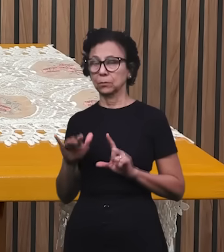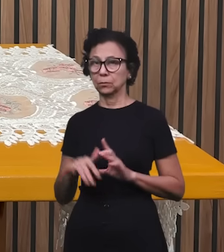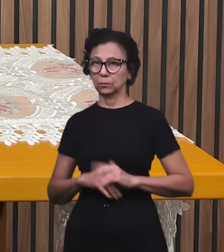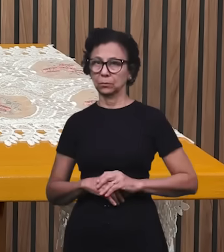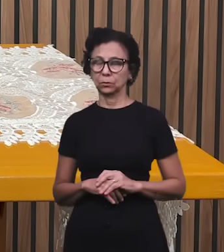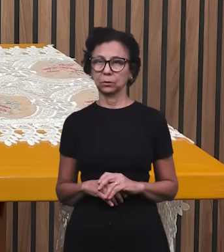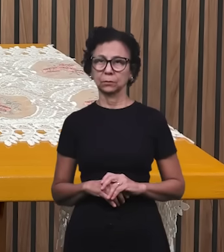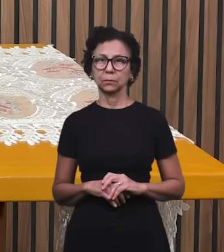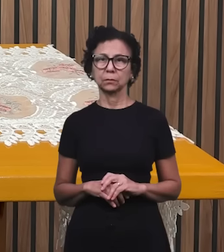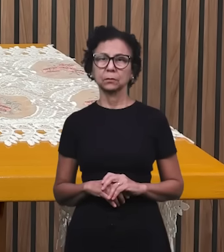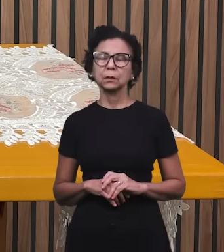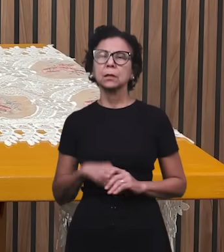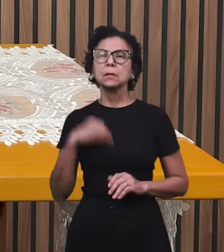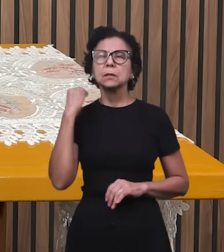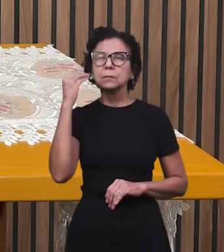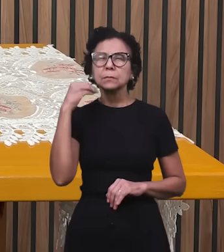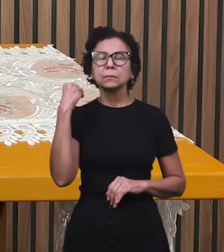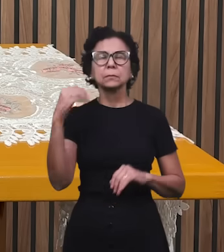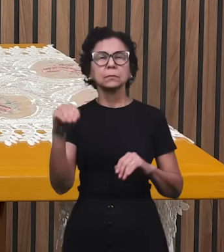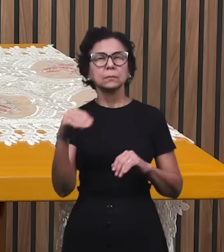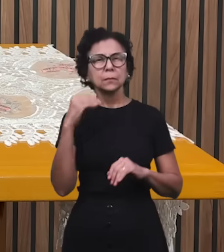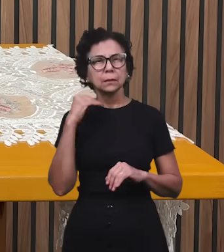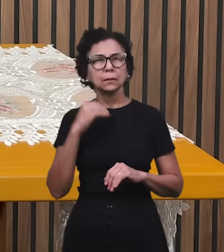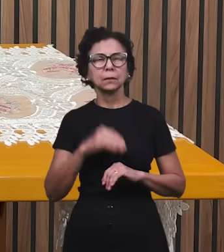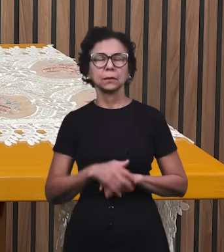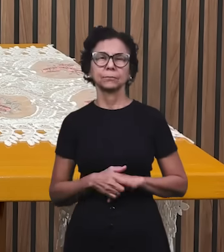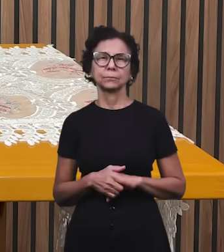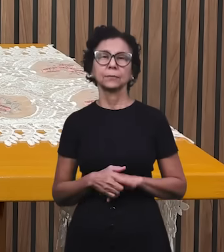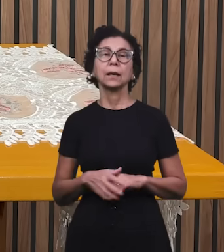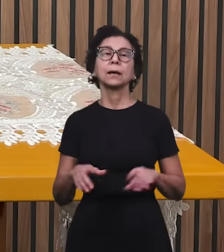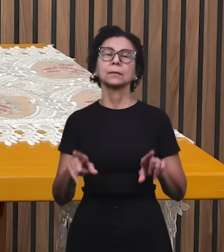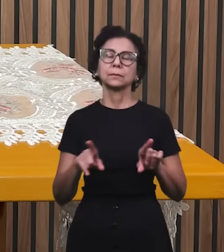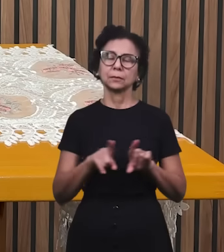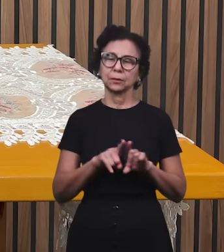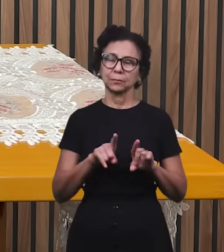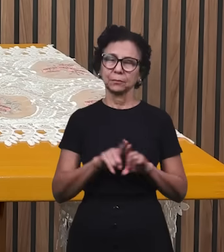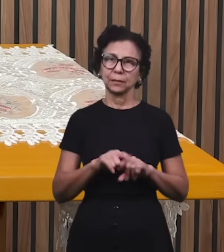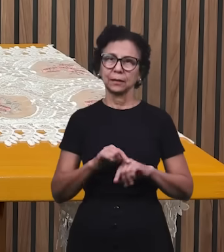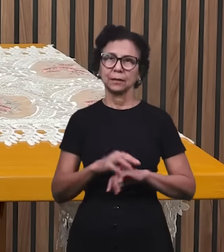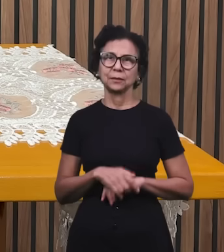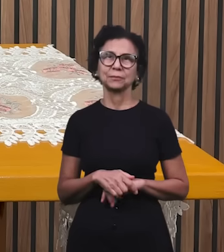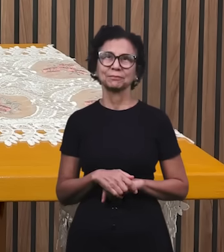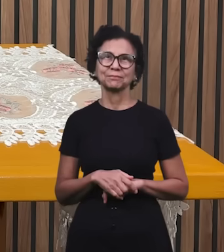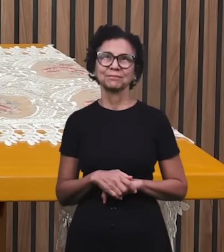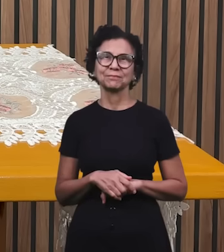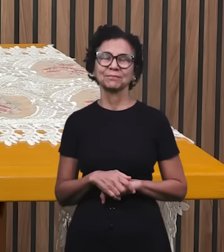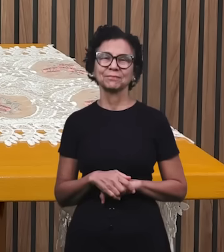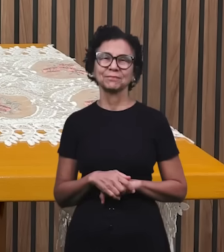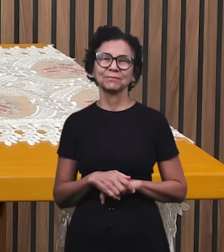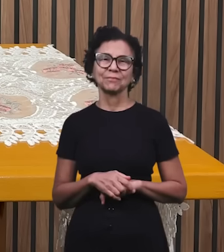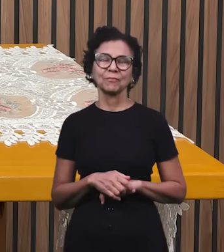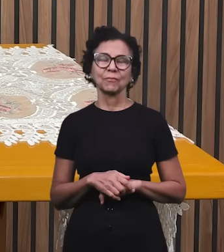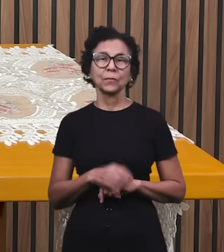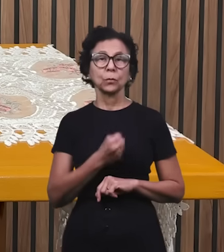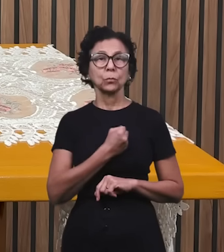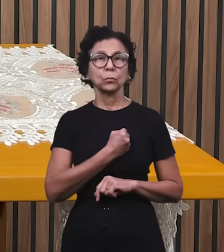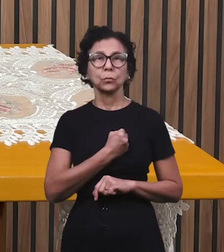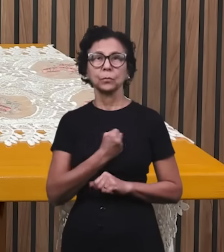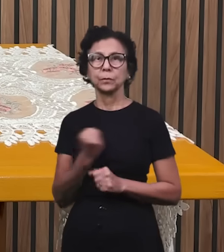você enviar para nós a sua experiência. E nós temos também a assistência através